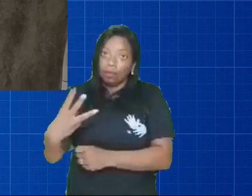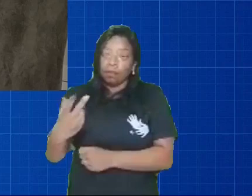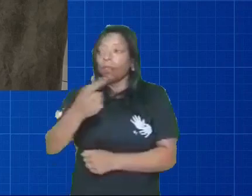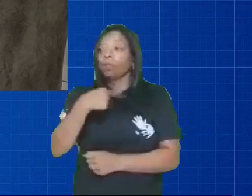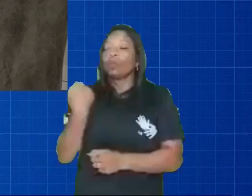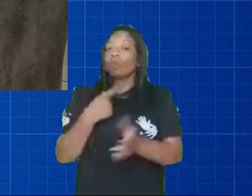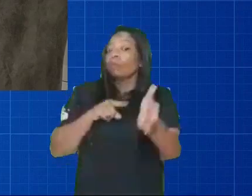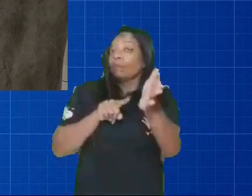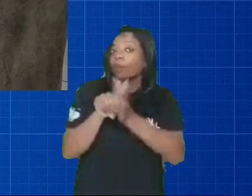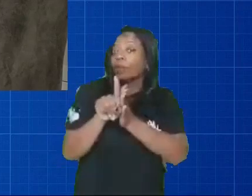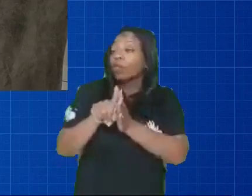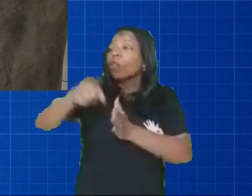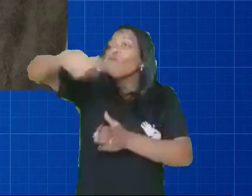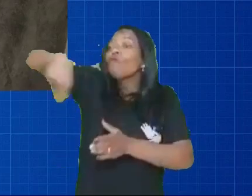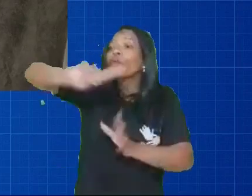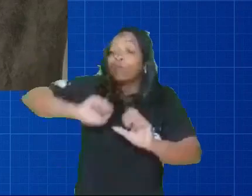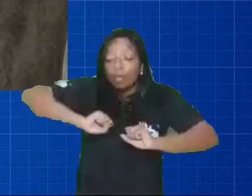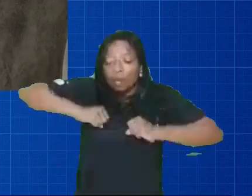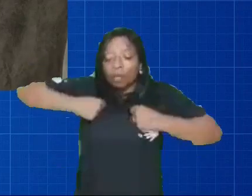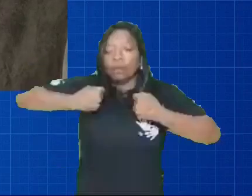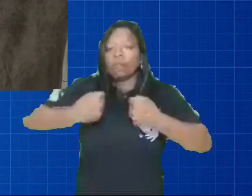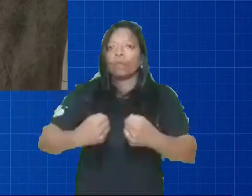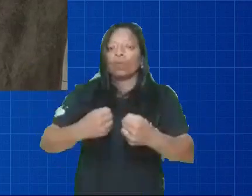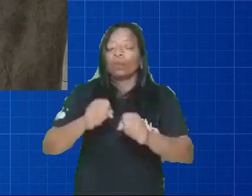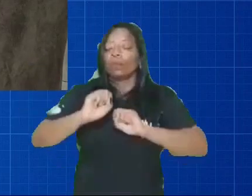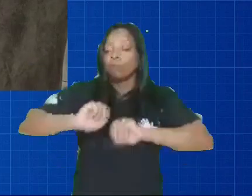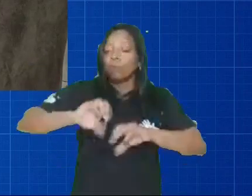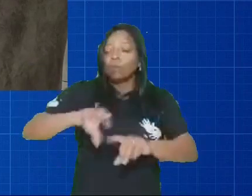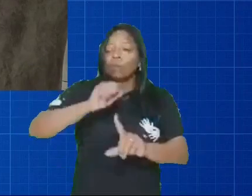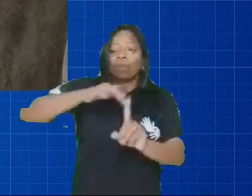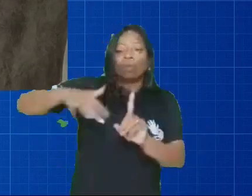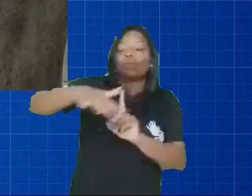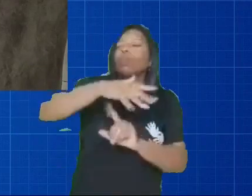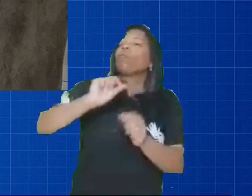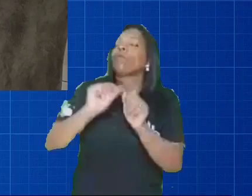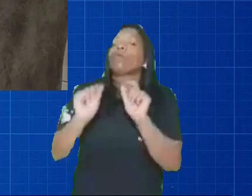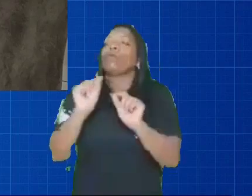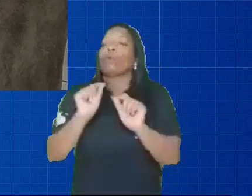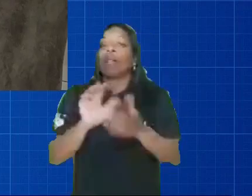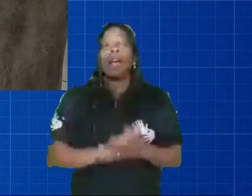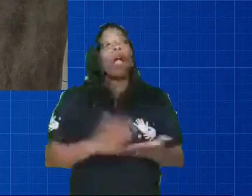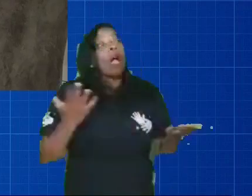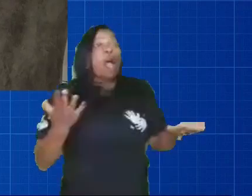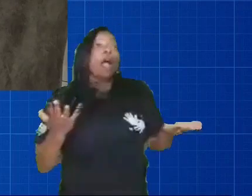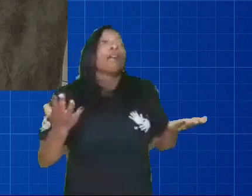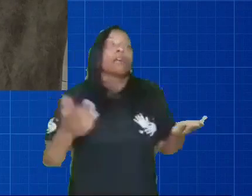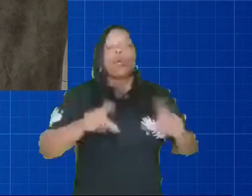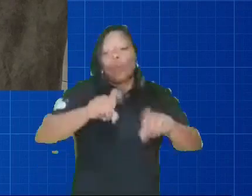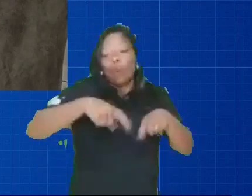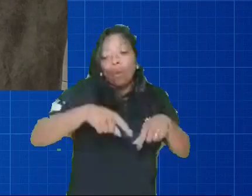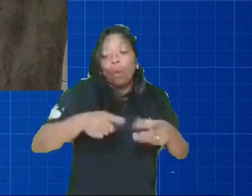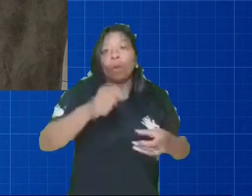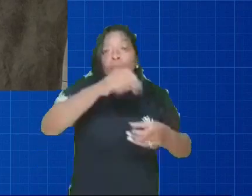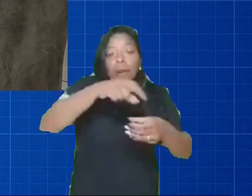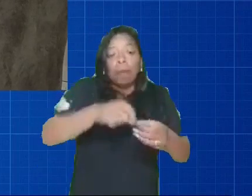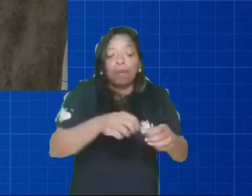faz um levantamento, e a gente vê como é bacana, porque não é somente a horta e a lixeira que tem sempre. Então a gente vê grupos de teatro, contação